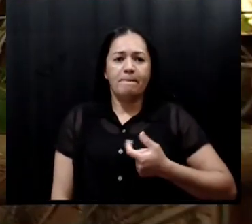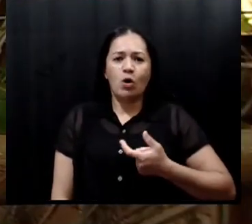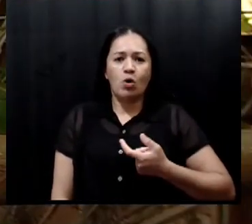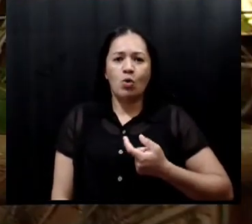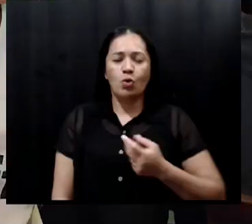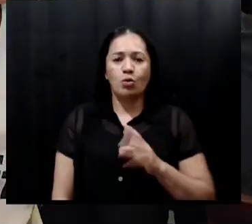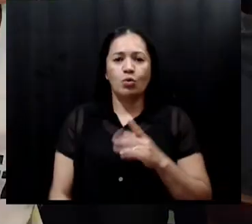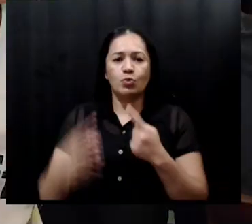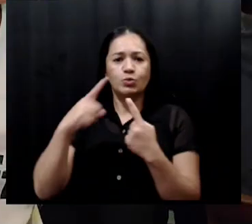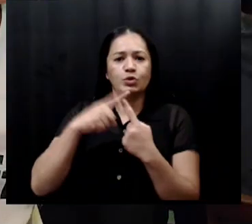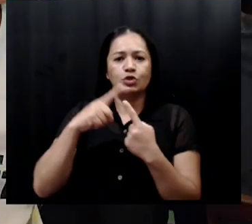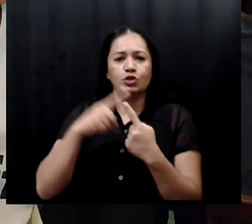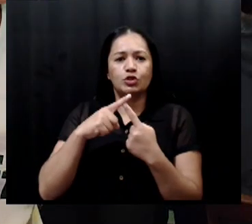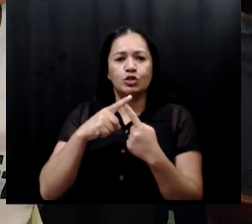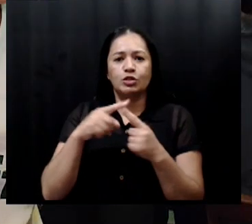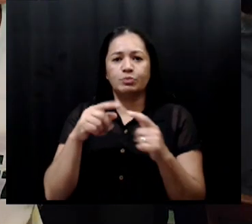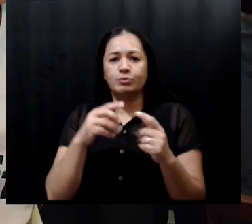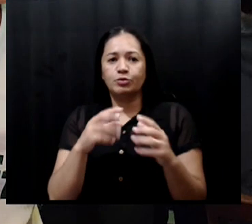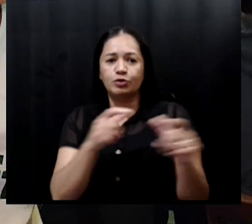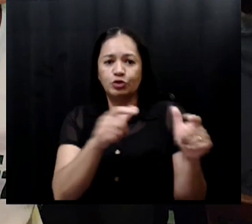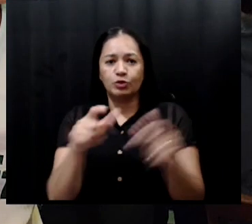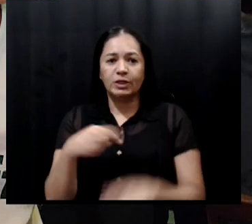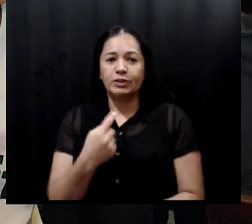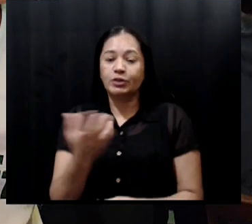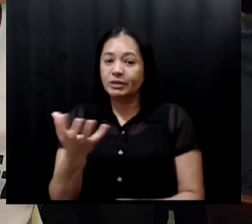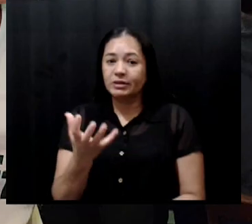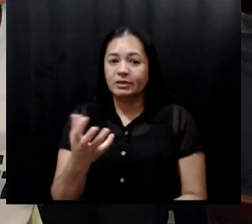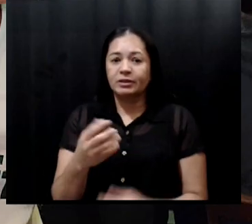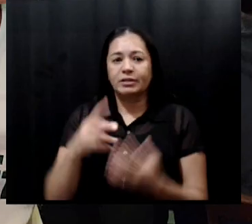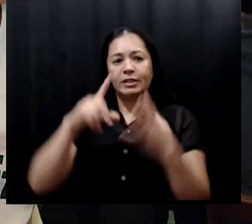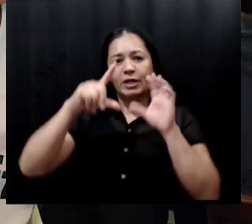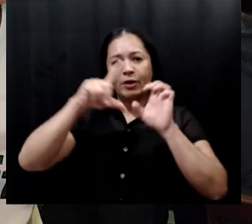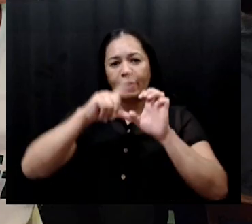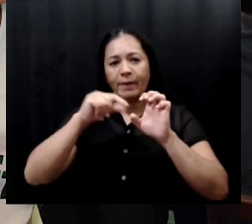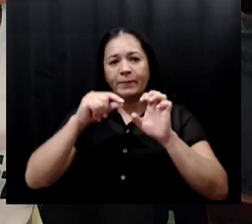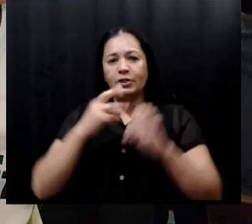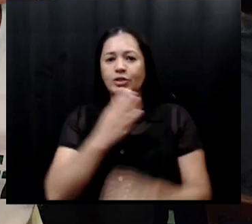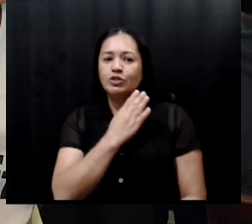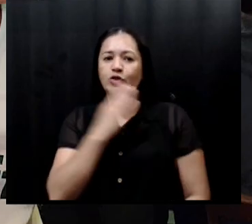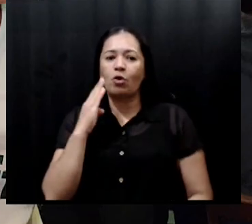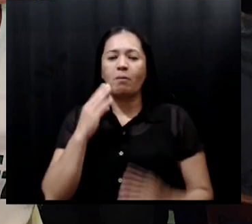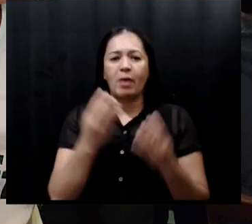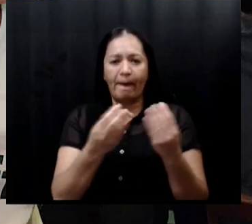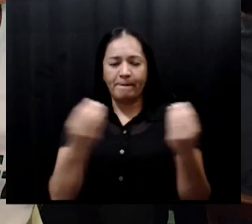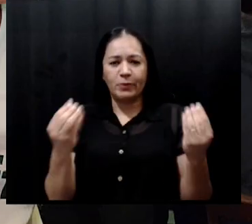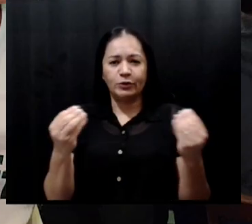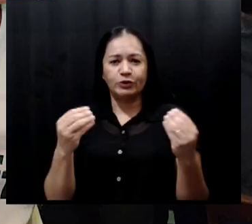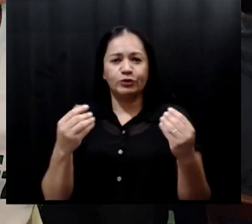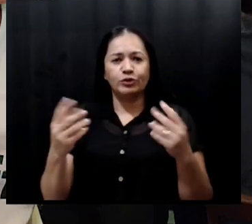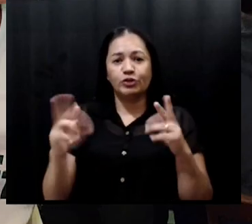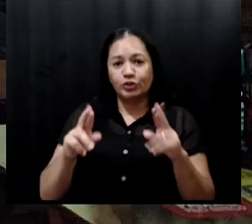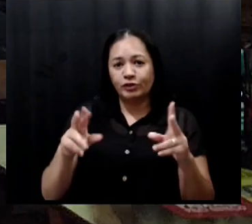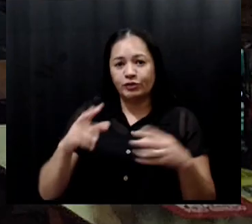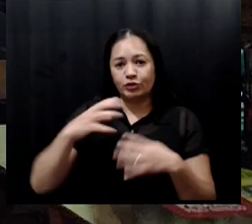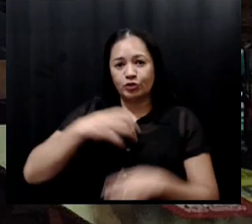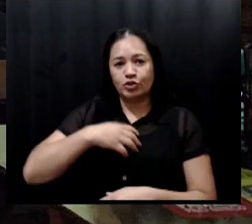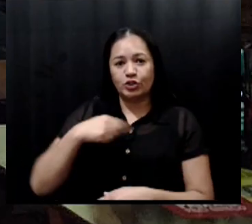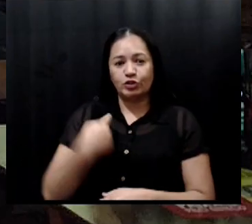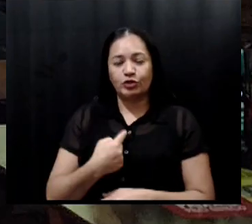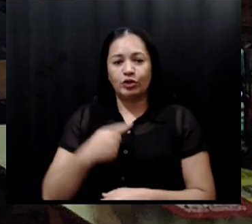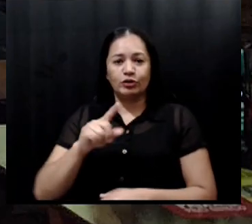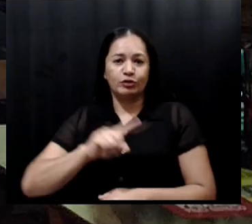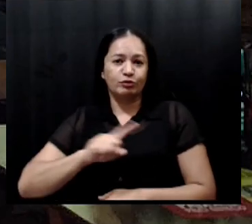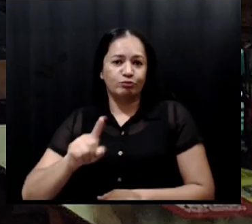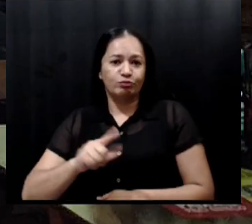a gente queria trazer aqui, né? Que era Tá. de atendimento, um bar um pouco mais despojado, tinha muito boteco, muito bar já, mas não nesse estilo que a gente gostaria de trabalhar. Sim. Como a gente tinha